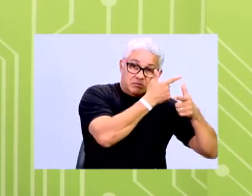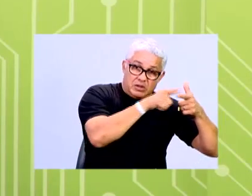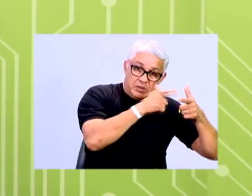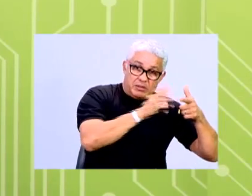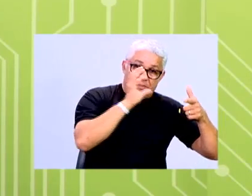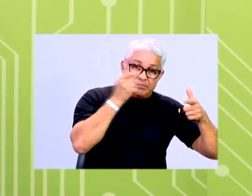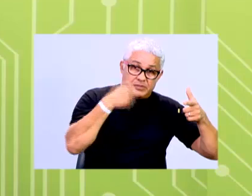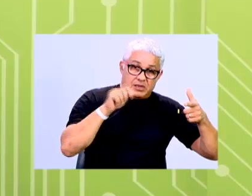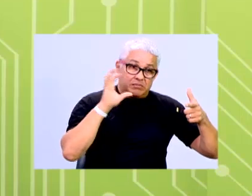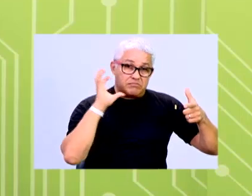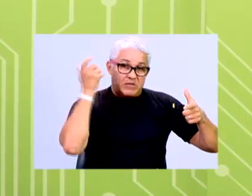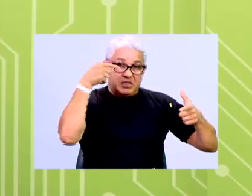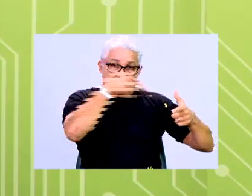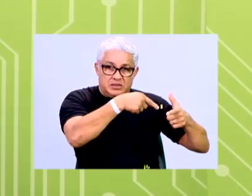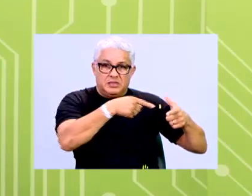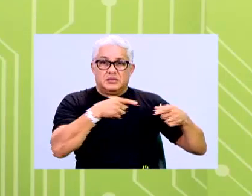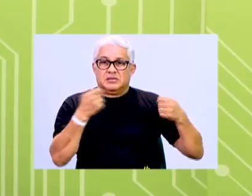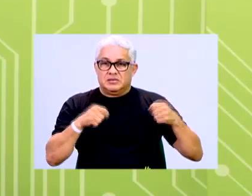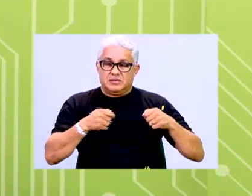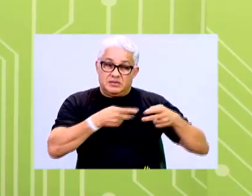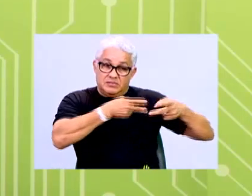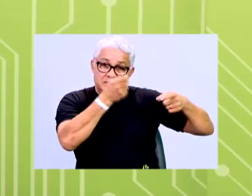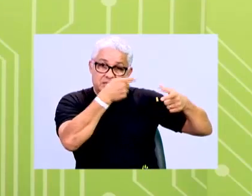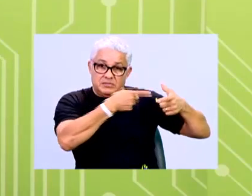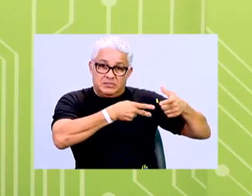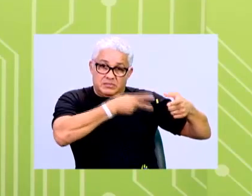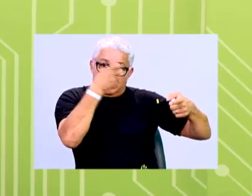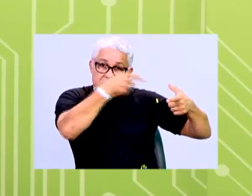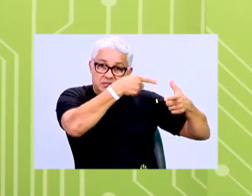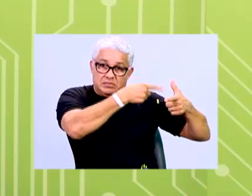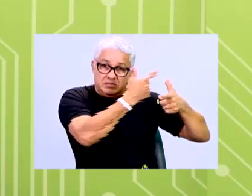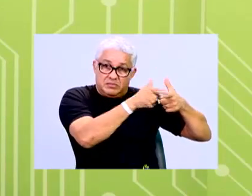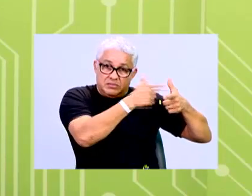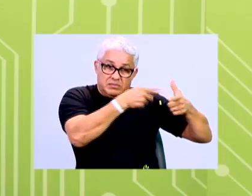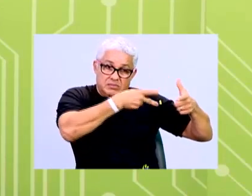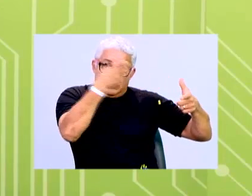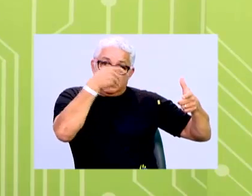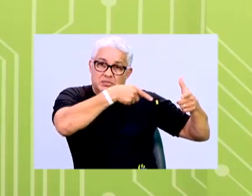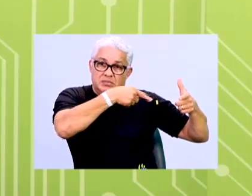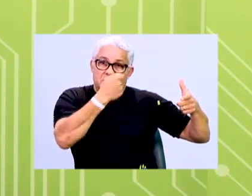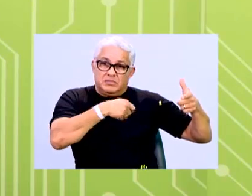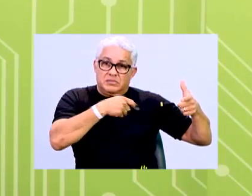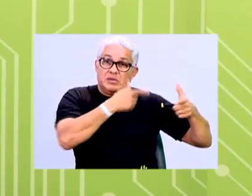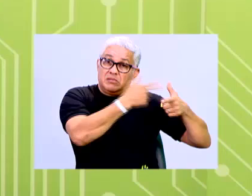bem identificado esse problema que vai ser resolvido pelo requisito, porque muitas vezes